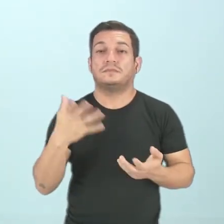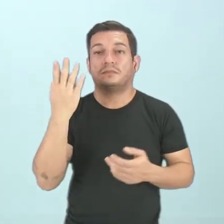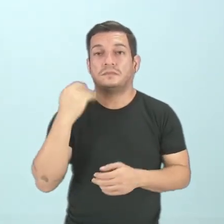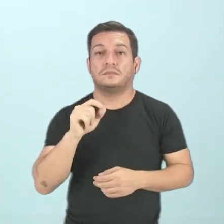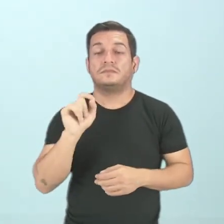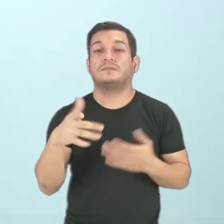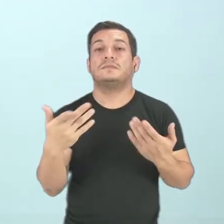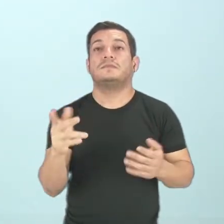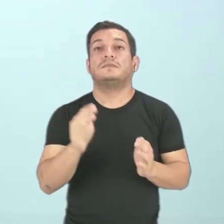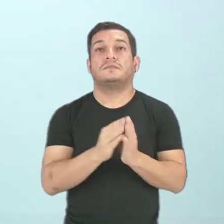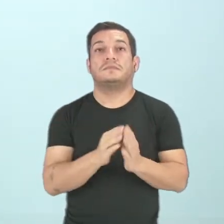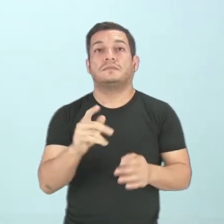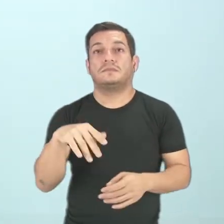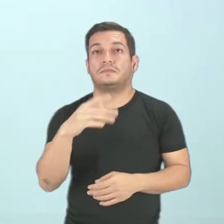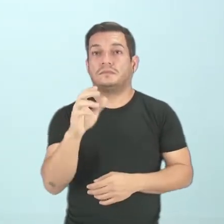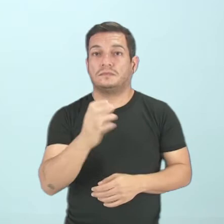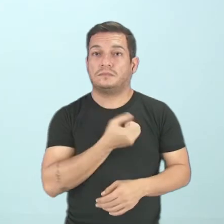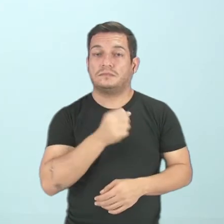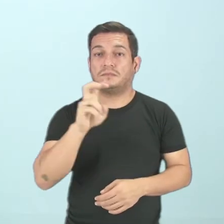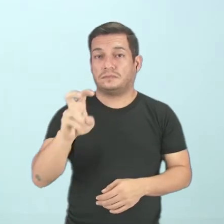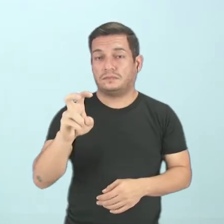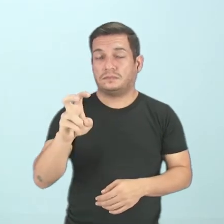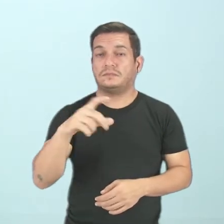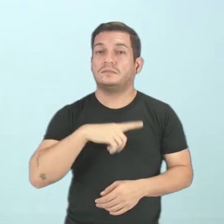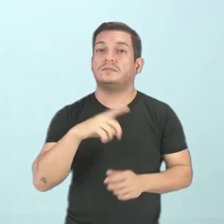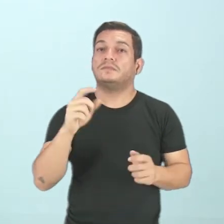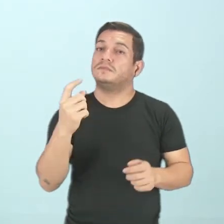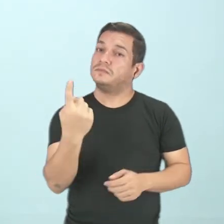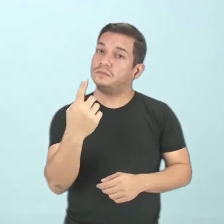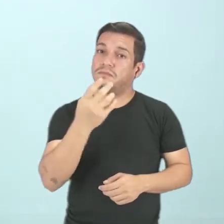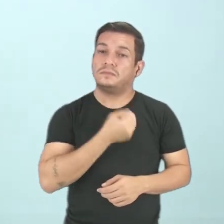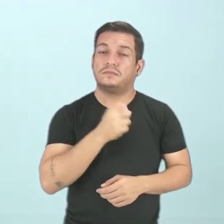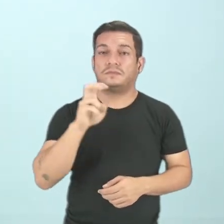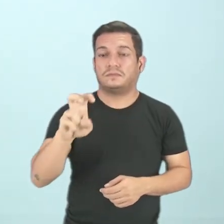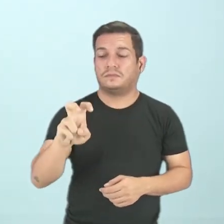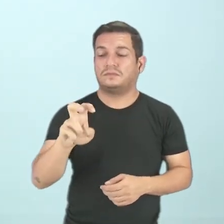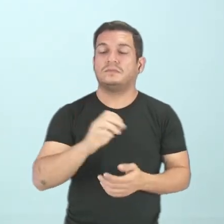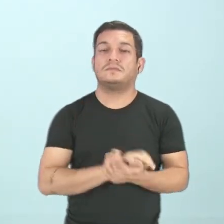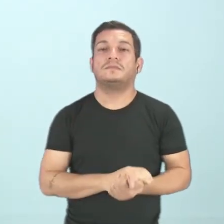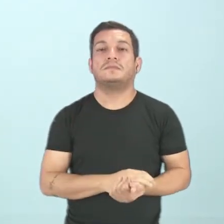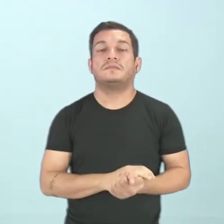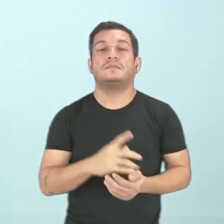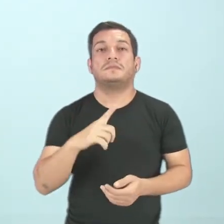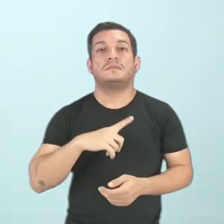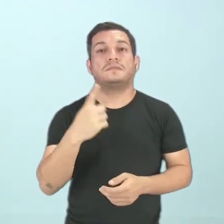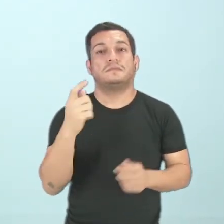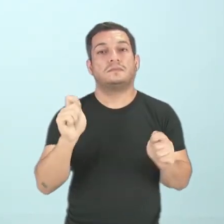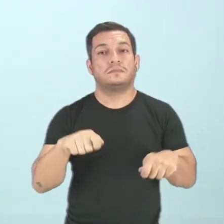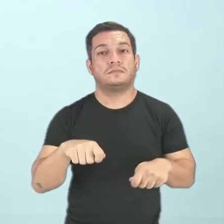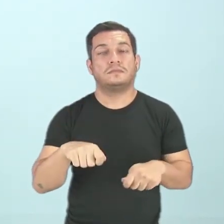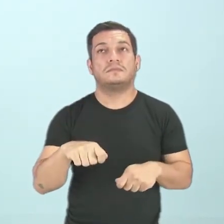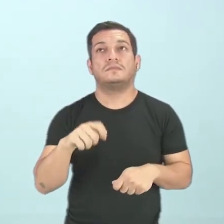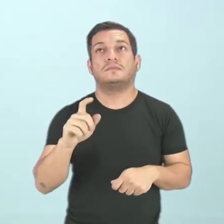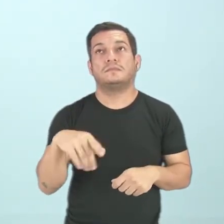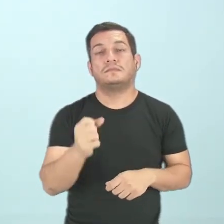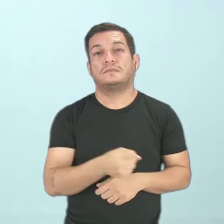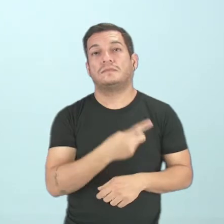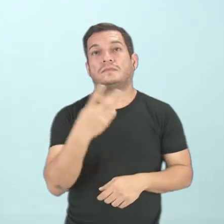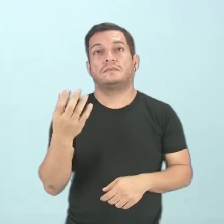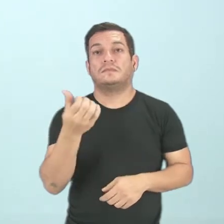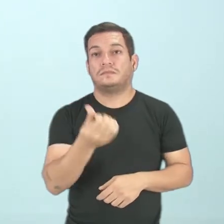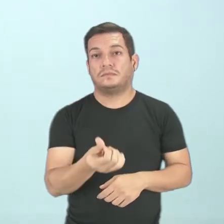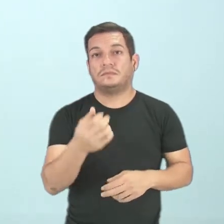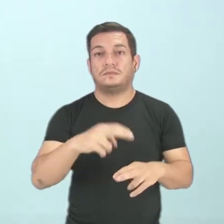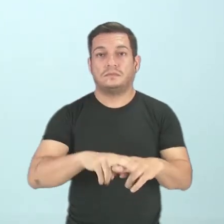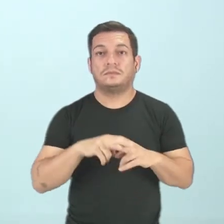saber qual a probabilidade de sair o número 5, só existe um número 5. Então tenho uma possibilidade de um total de